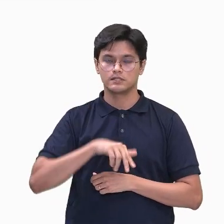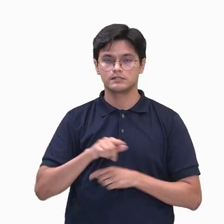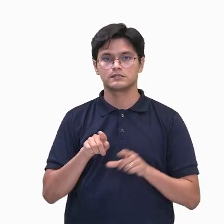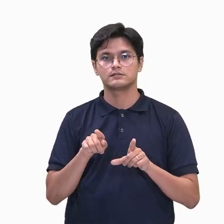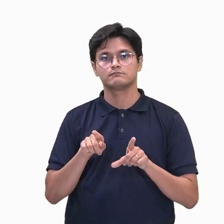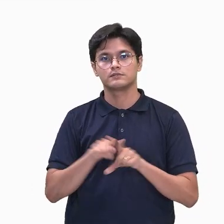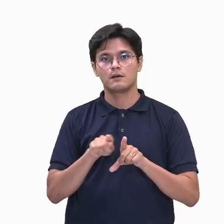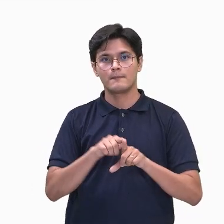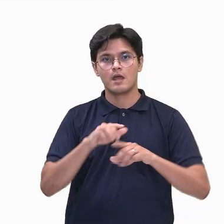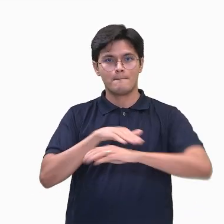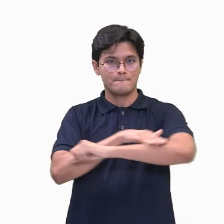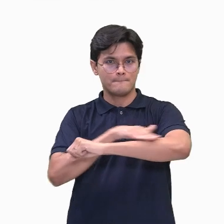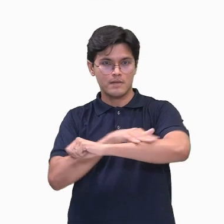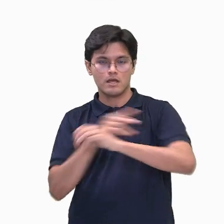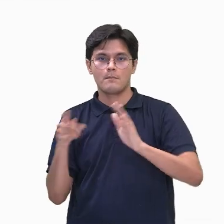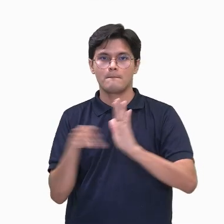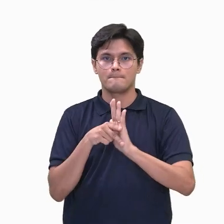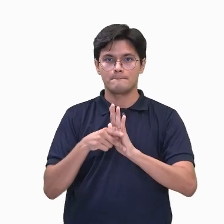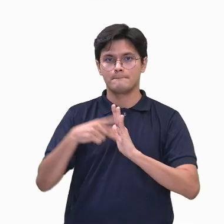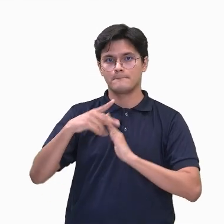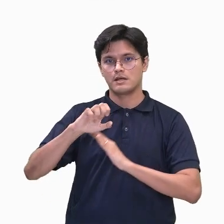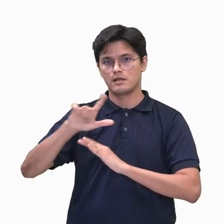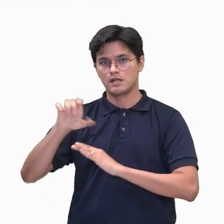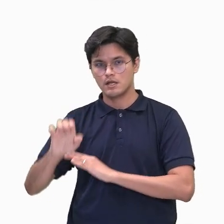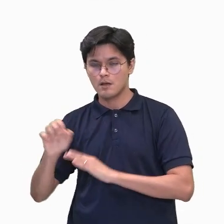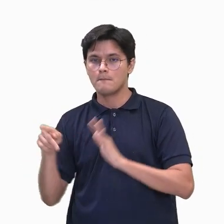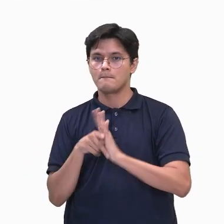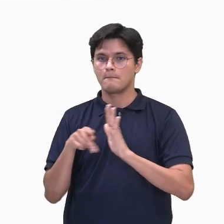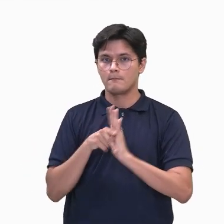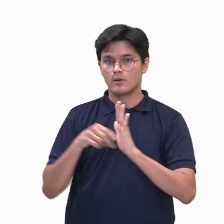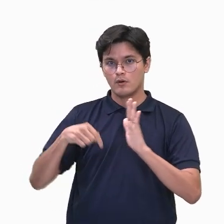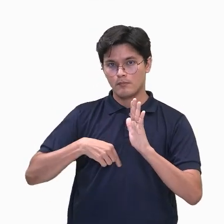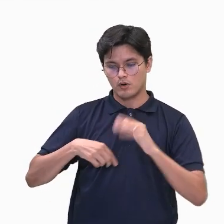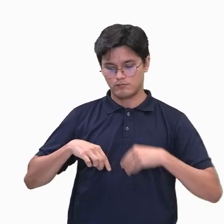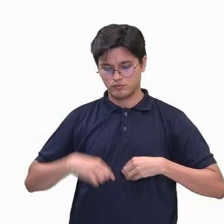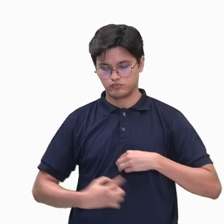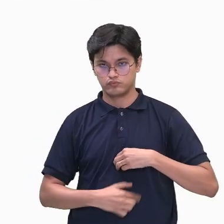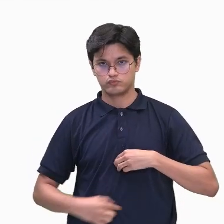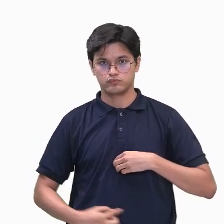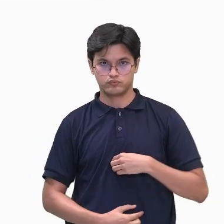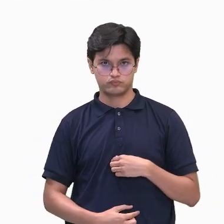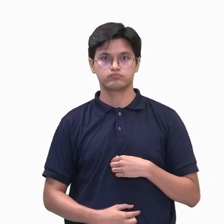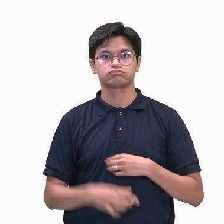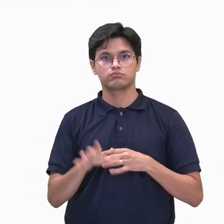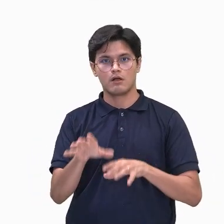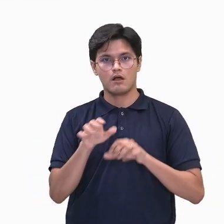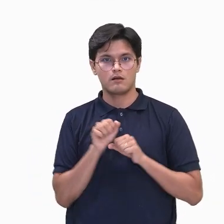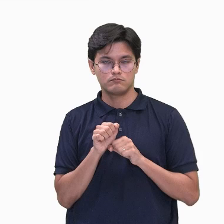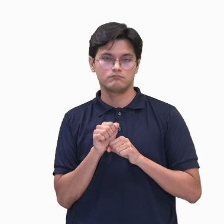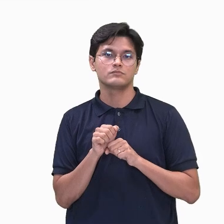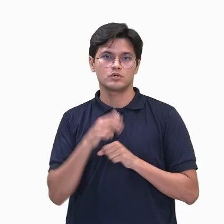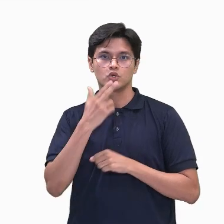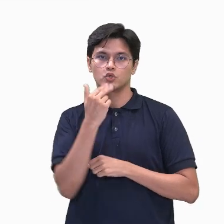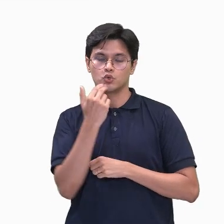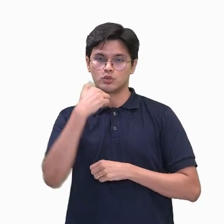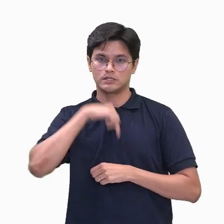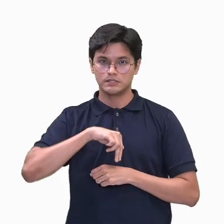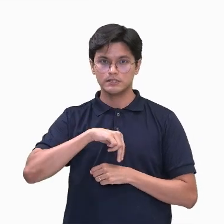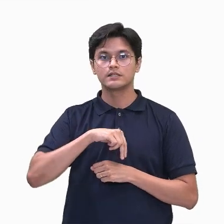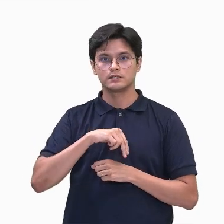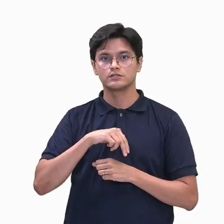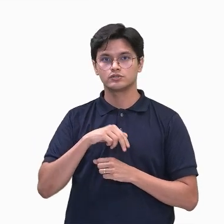intestinal permite a absorção de nutrientes essenciais dos alimentos que comemos, tá? Então, aí você